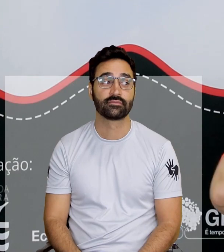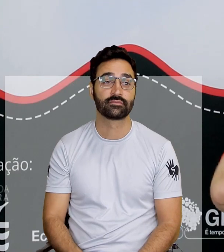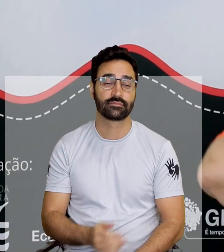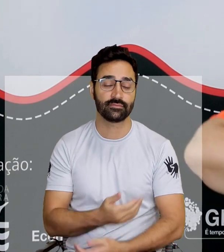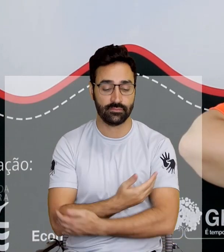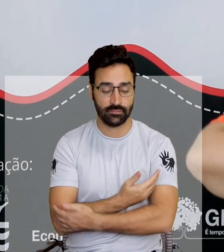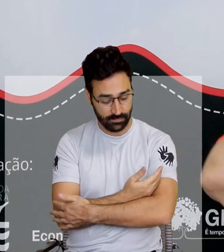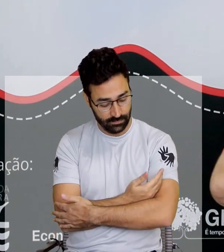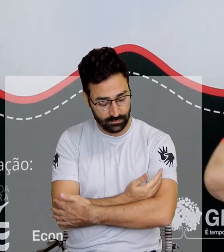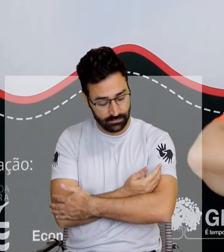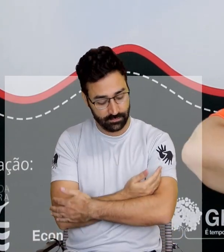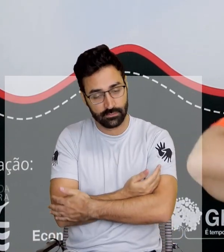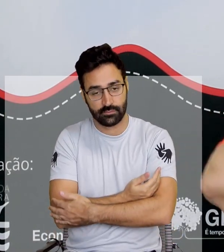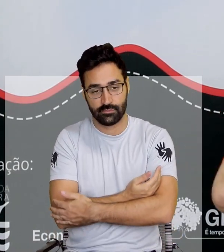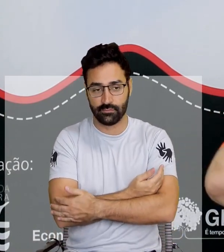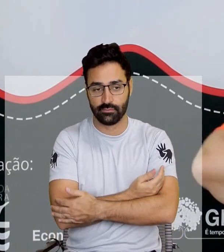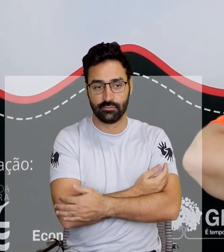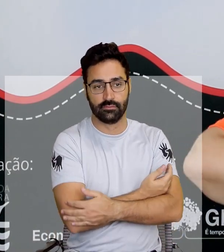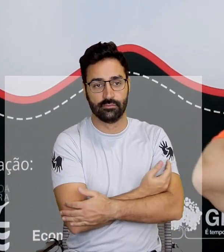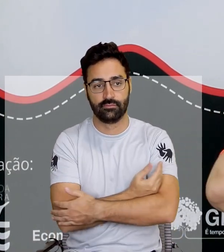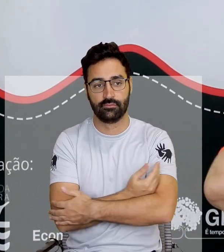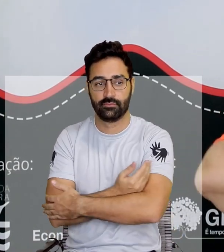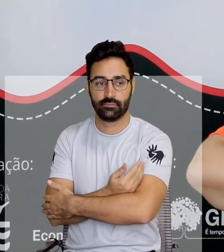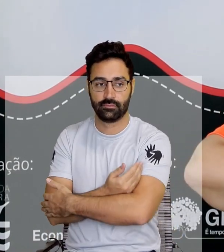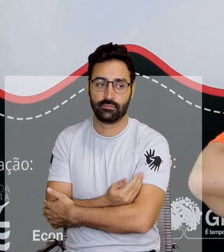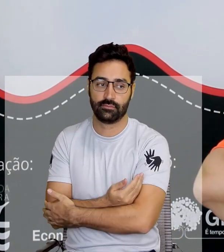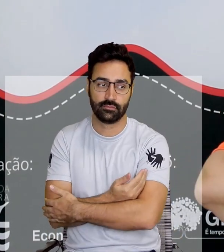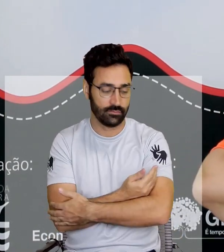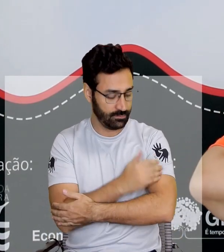Isso mesmo, bebê.